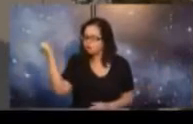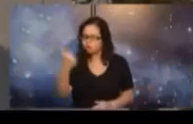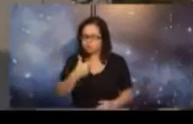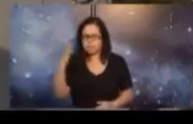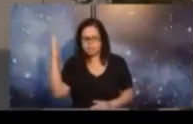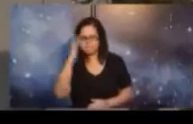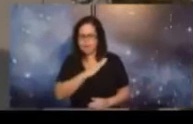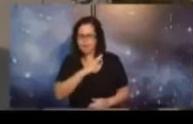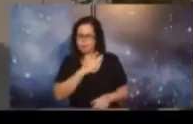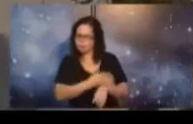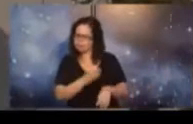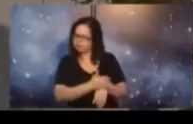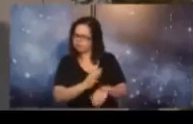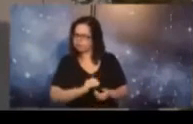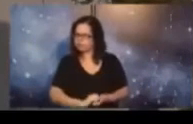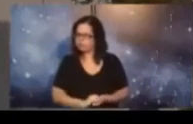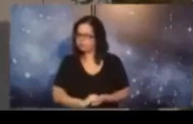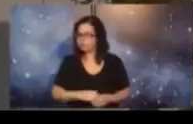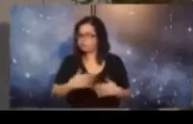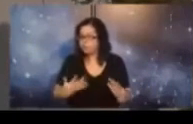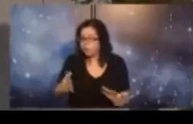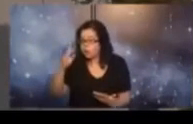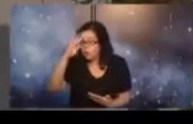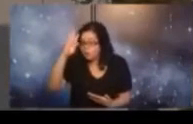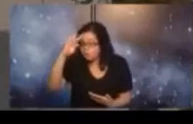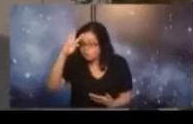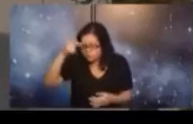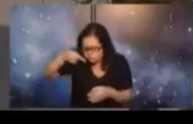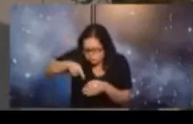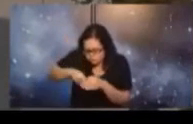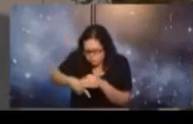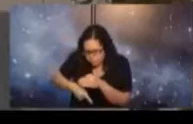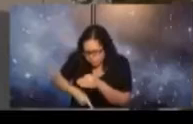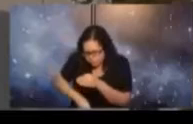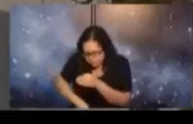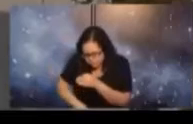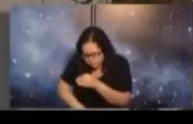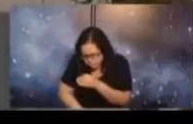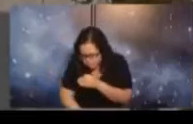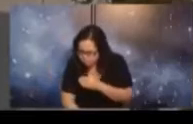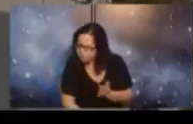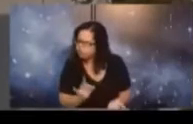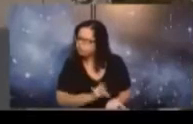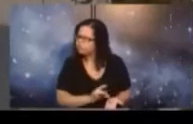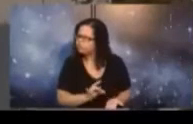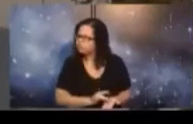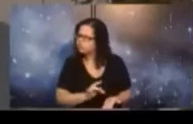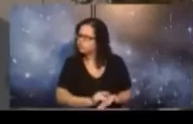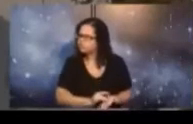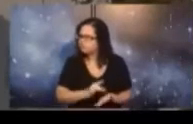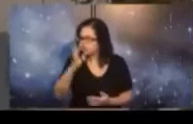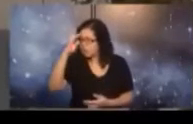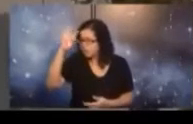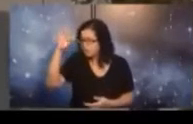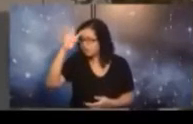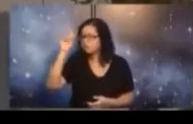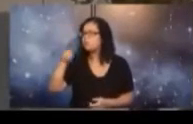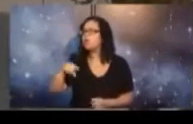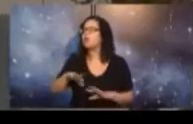Então essa é uma reflexão profunda, muito profunda. A reflexão